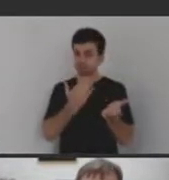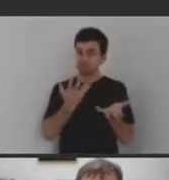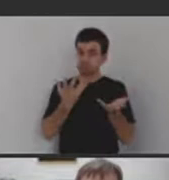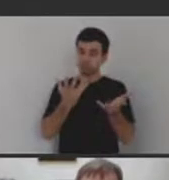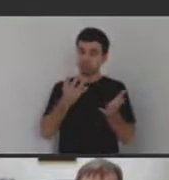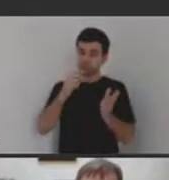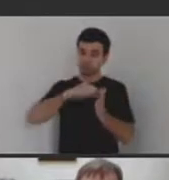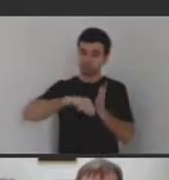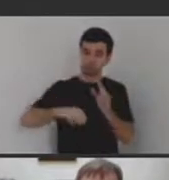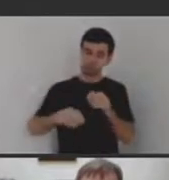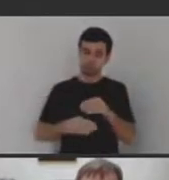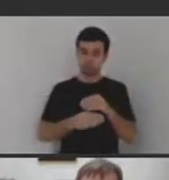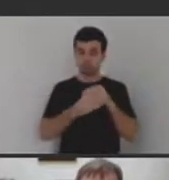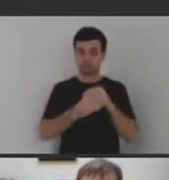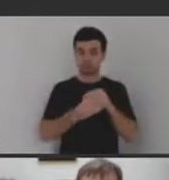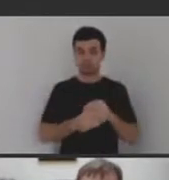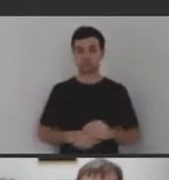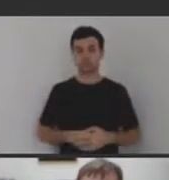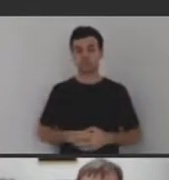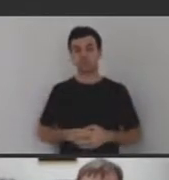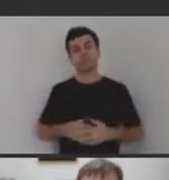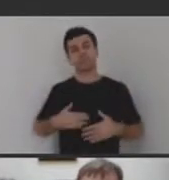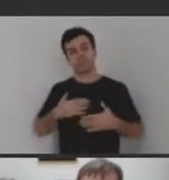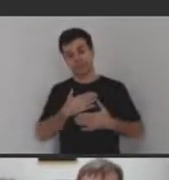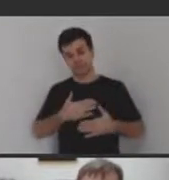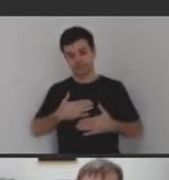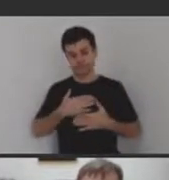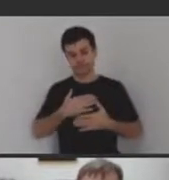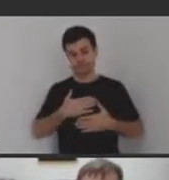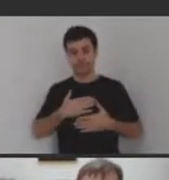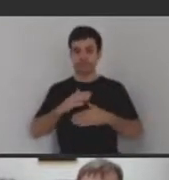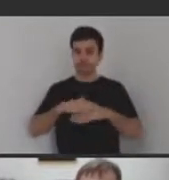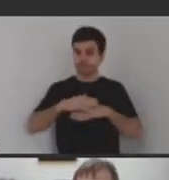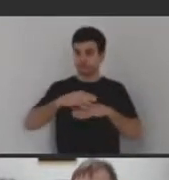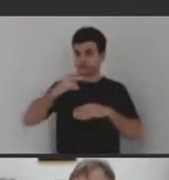junto. Prazer a assinatura de Vossa Excelência.